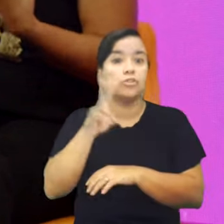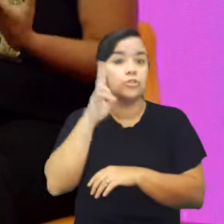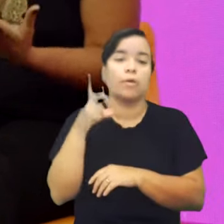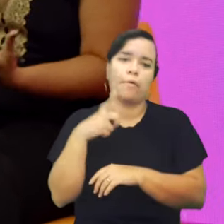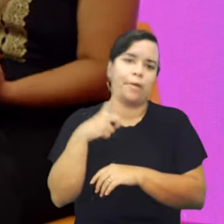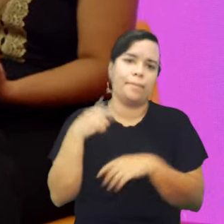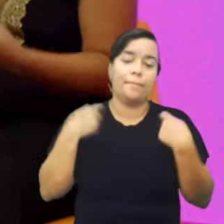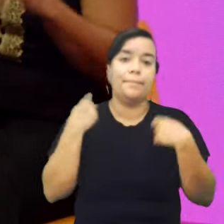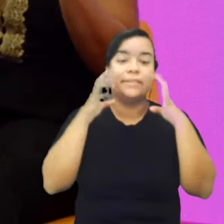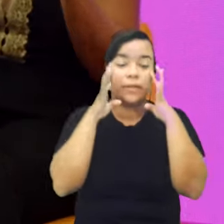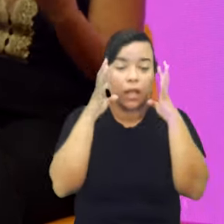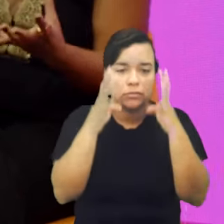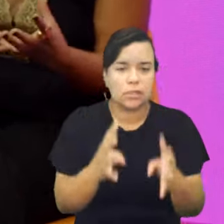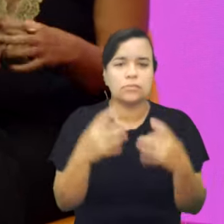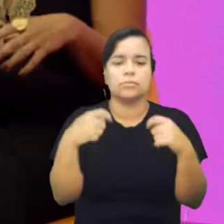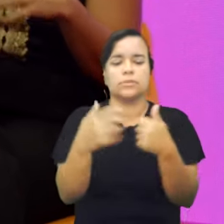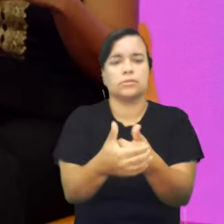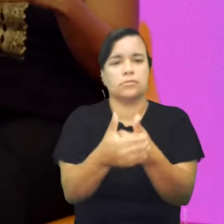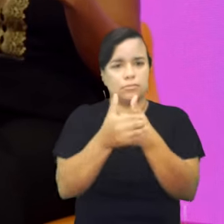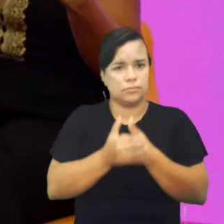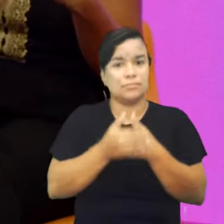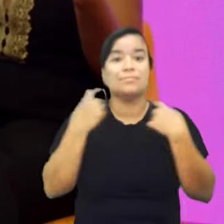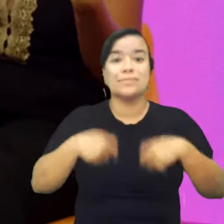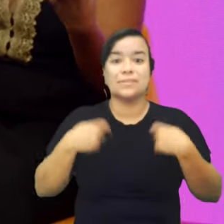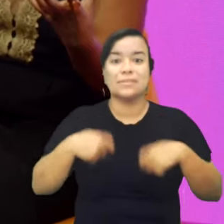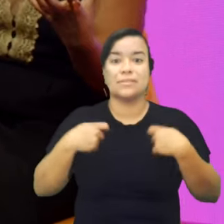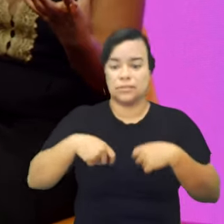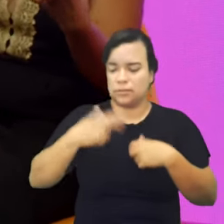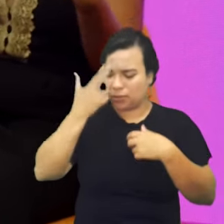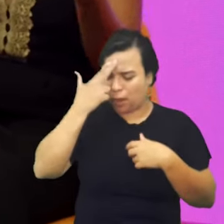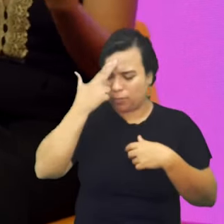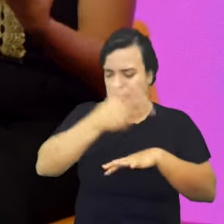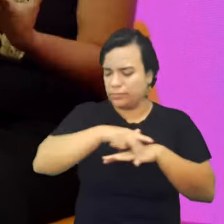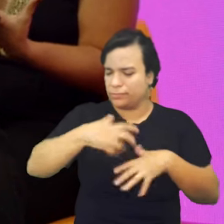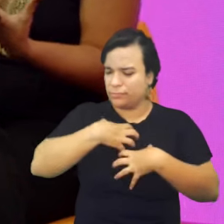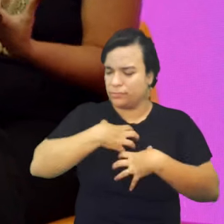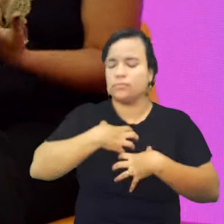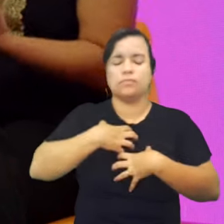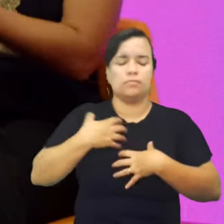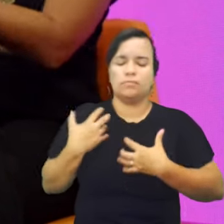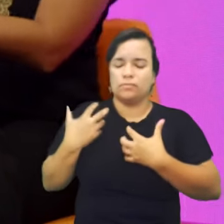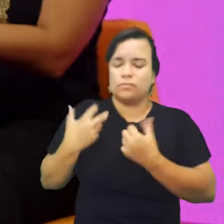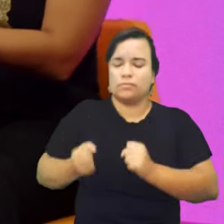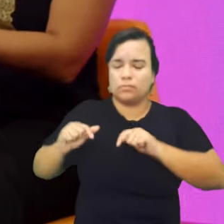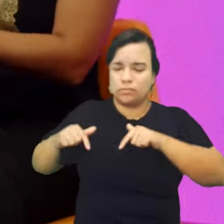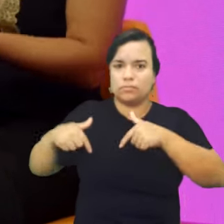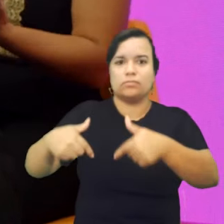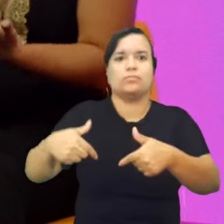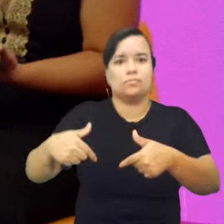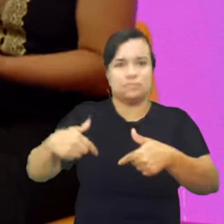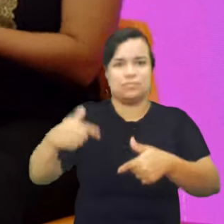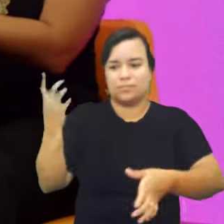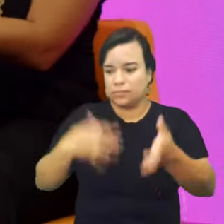que é preciso ser olhada, é preciso ser acolhida, é preciso a gente olhar ali para os nossos traumas, acolher eles, para que dali a gente use